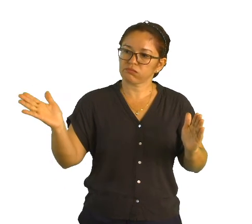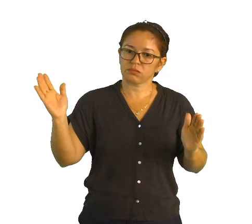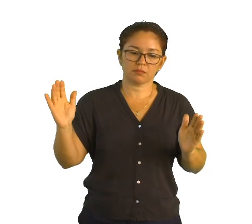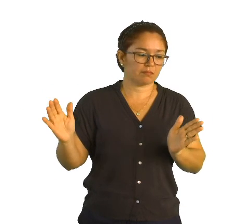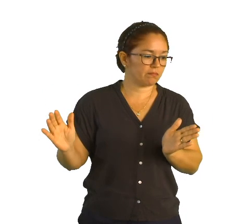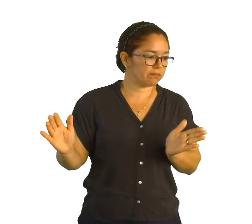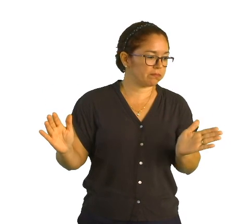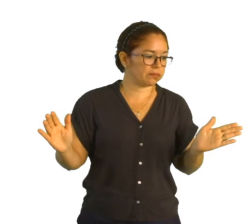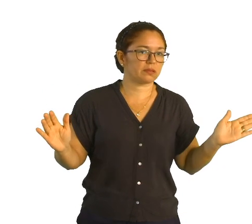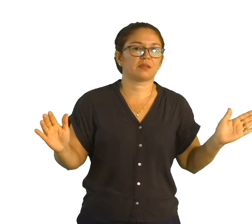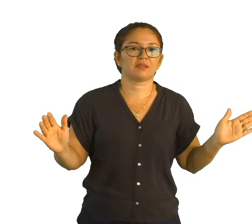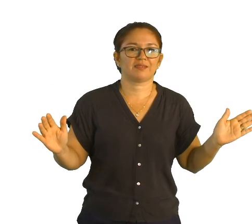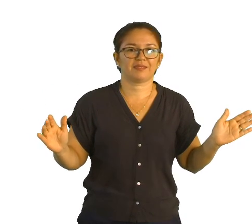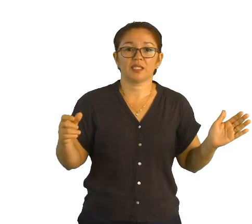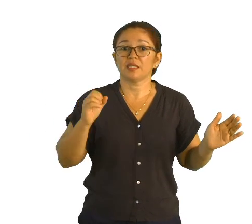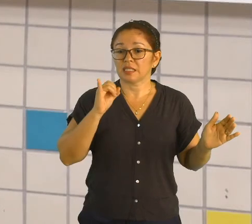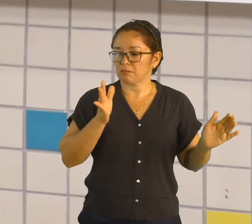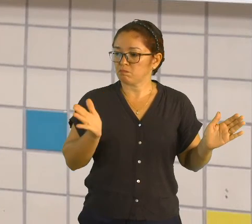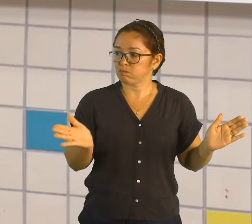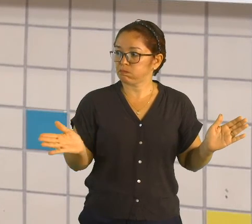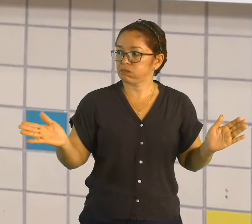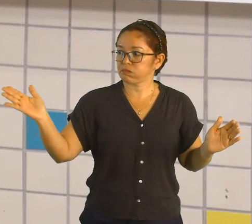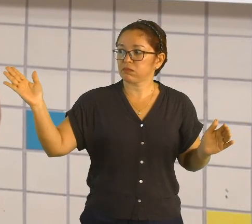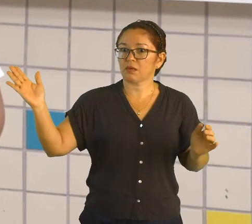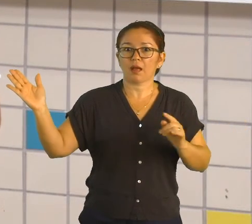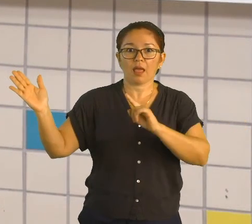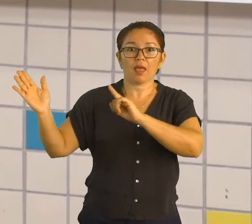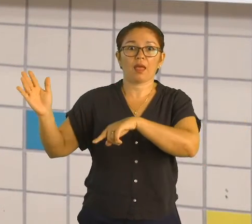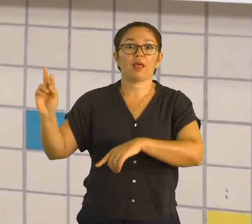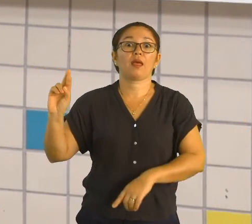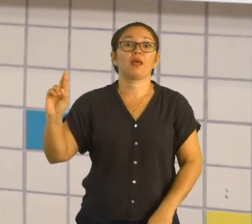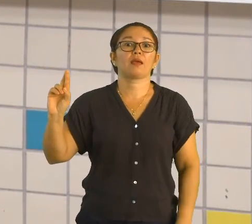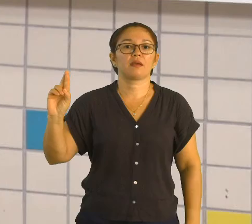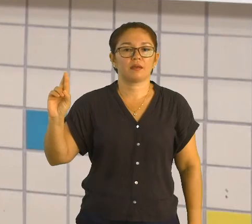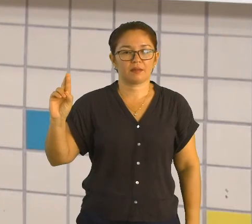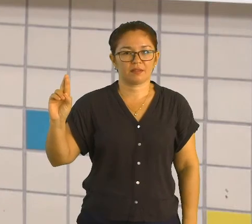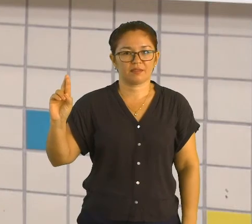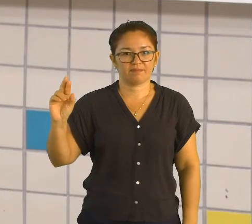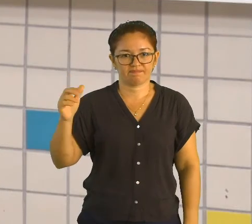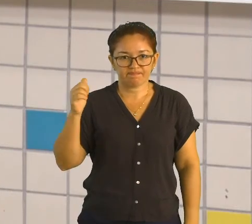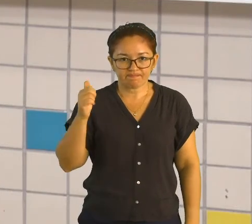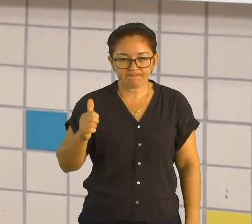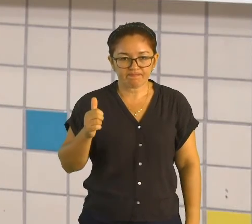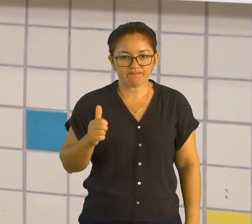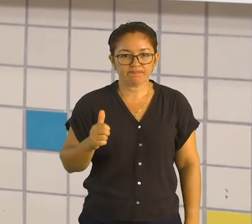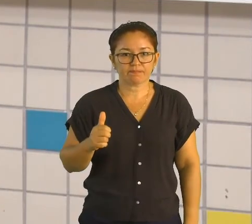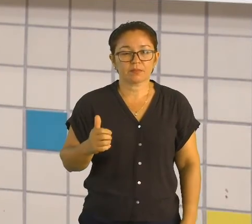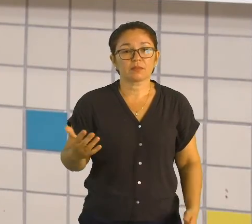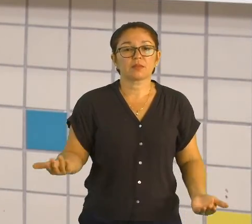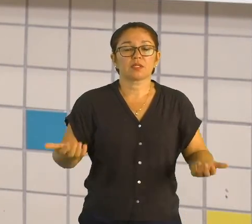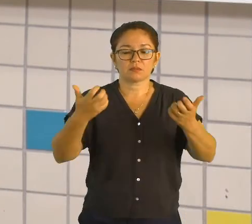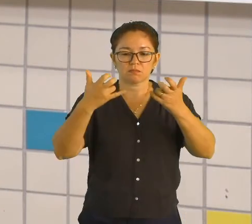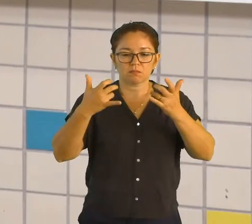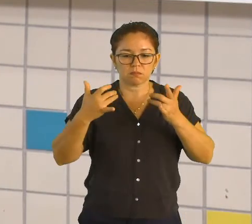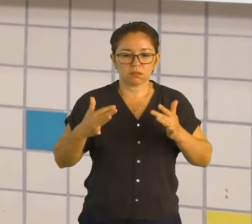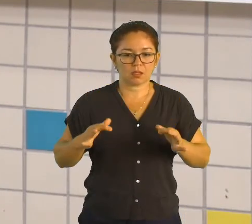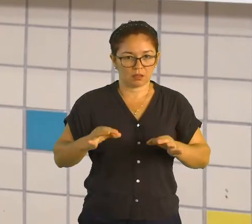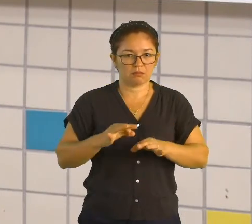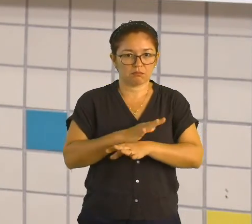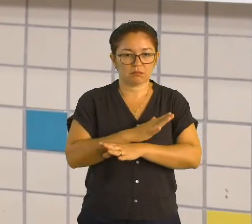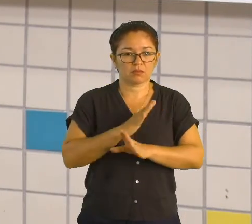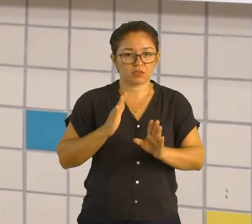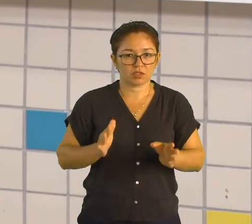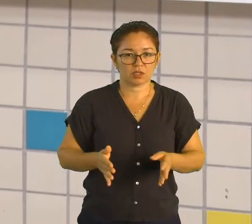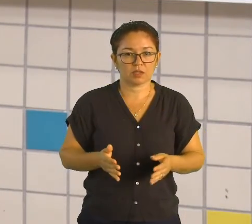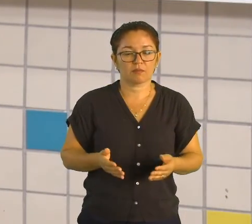R. Então, meninos, meninas, nós finalizamos esse conteúdo. Nessa aula, nós